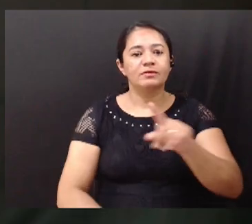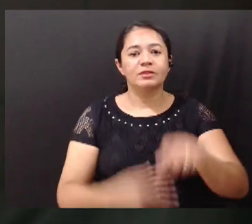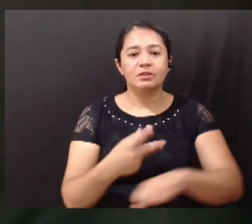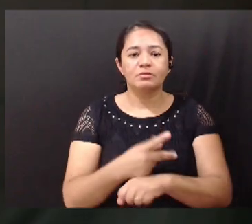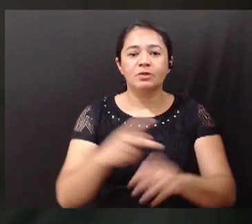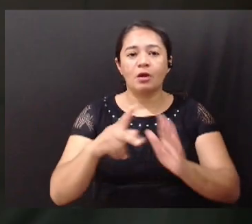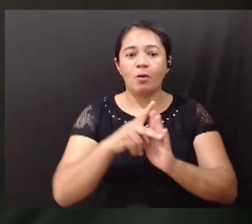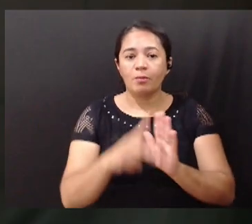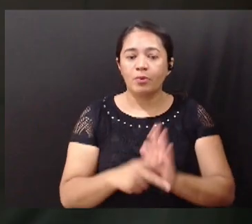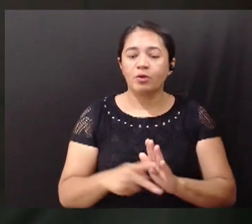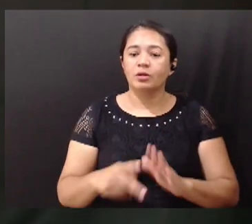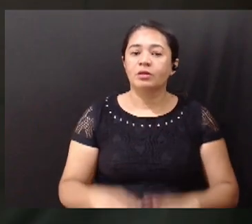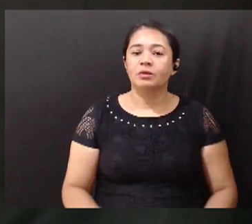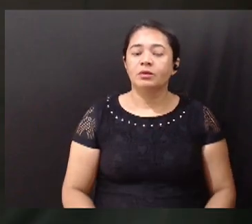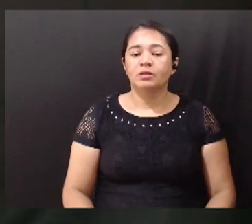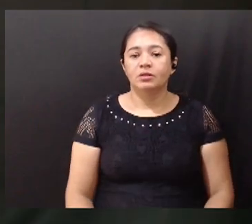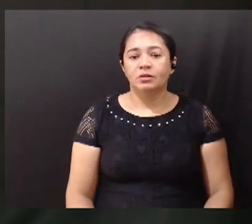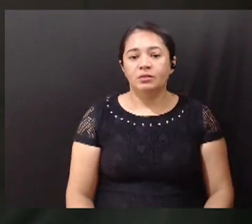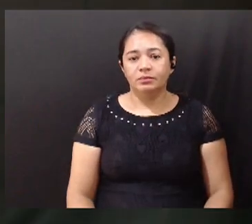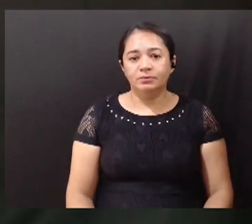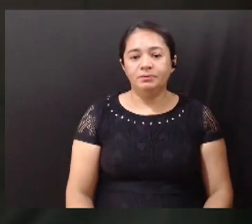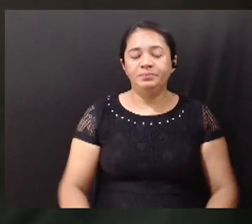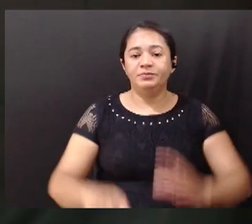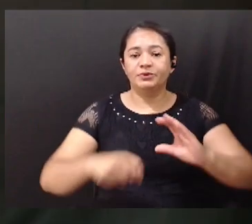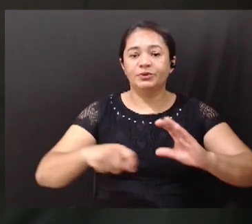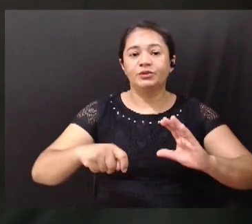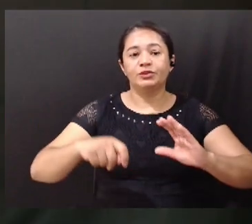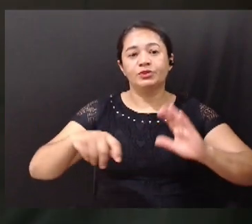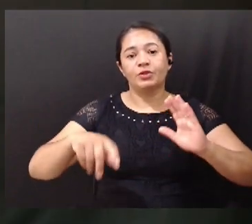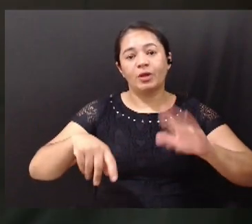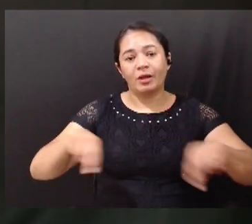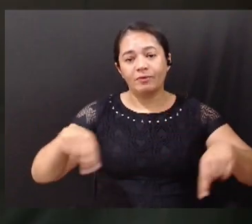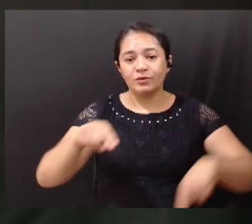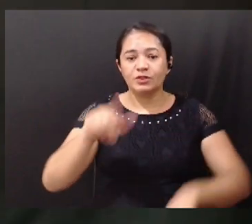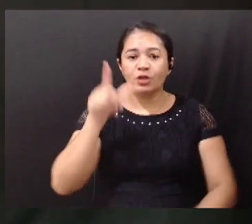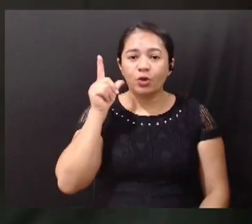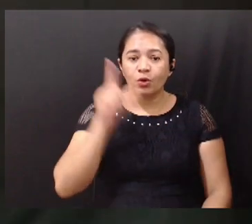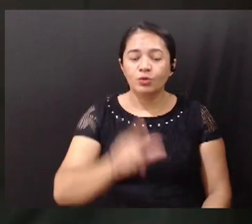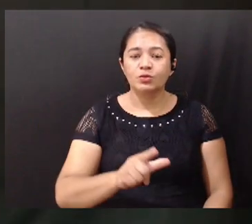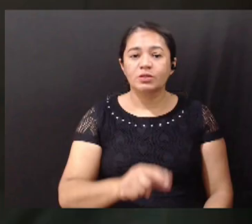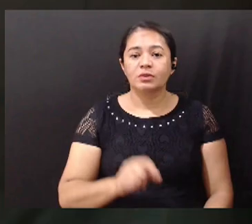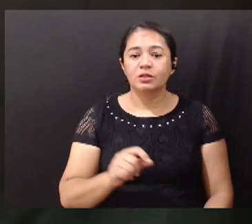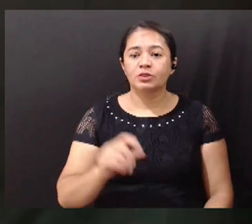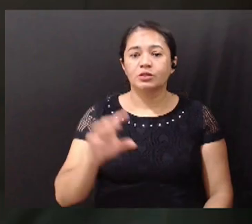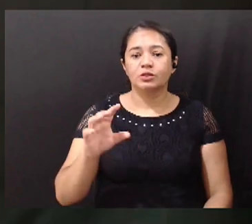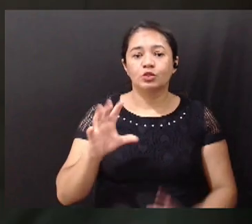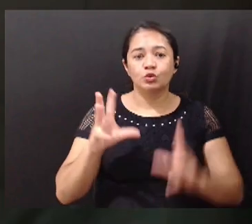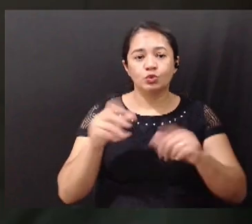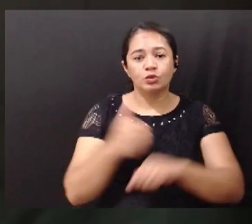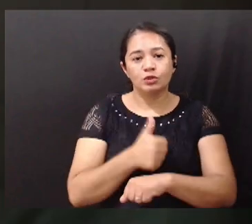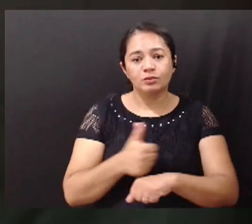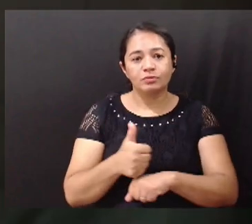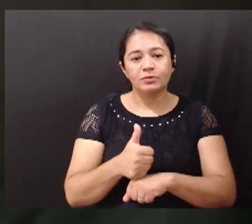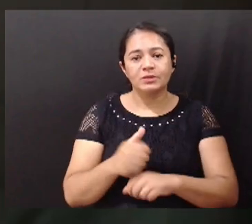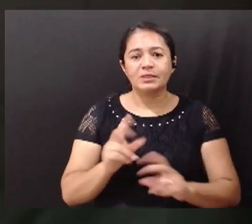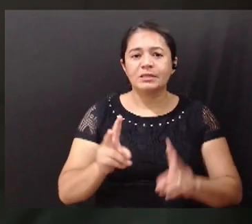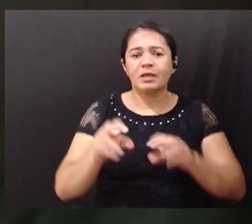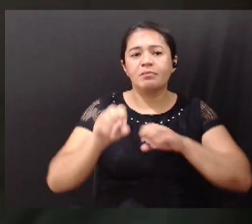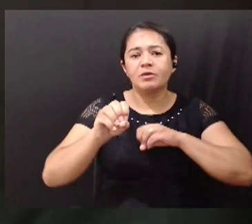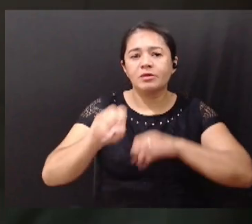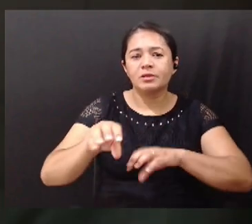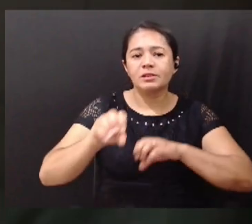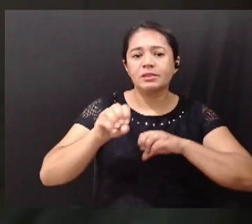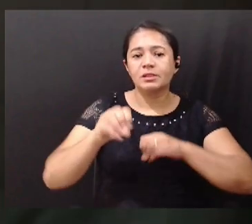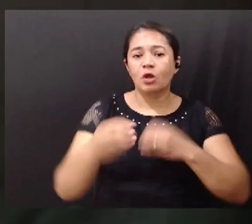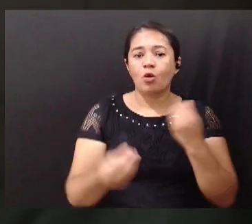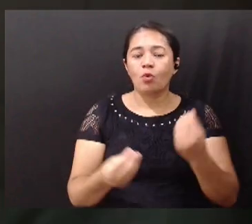Estúdio Câmara, você vai ver que todos os profissionais, eles nos ensinam como levar a vida de uma